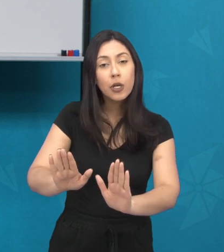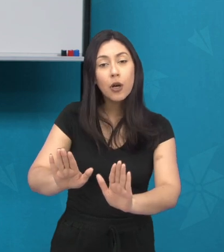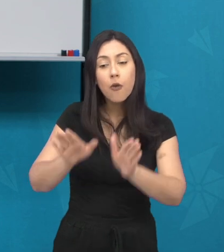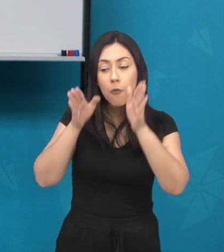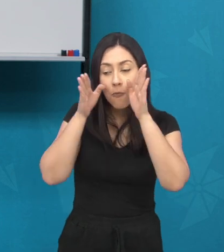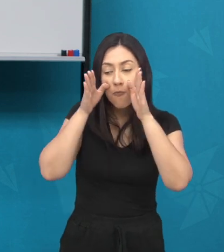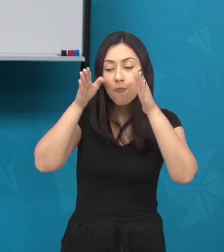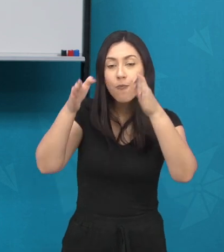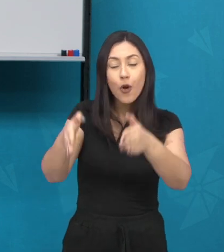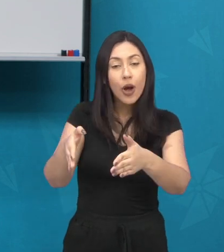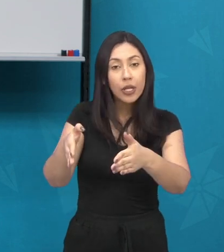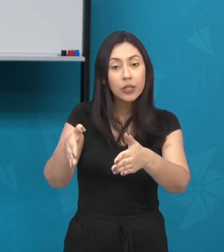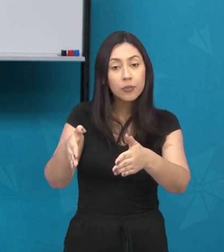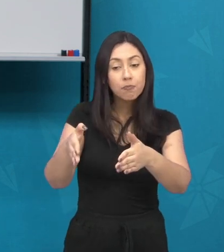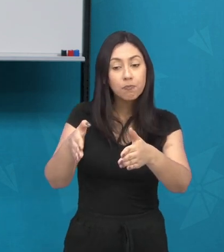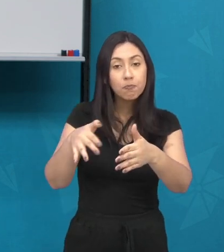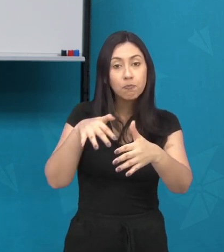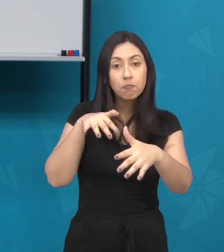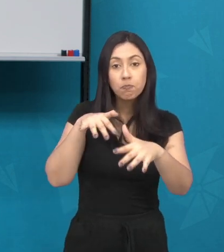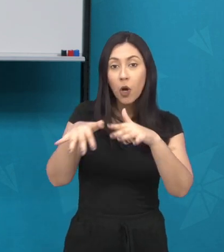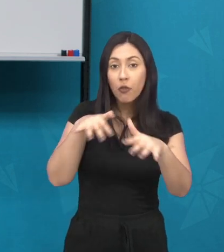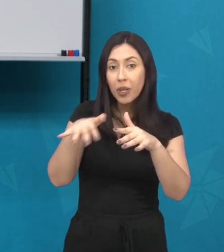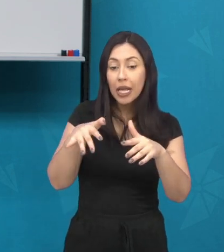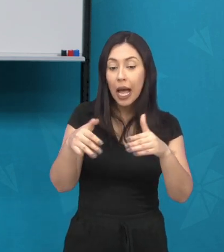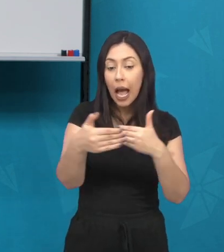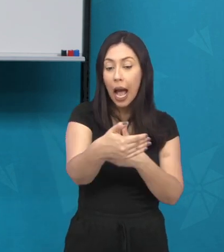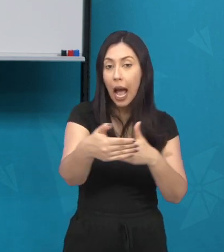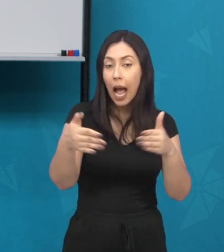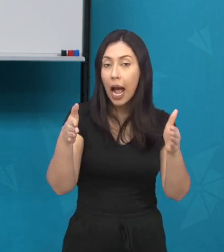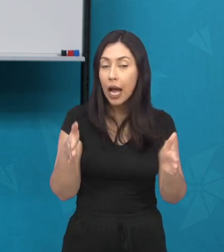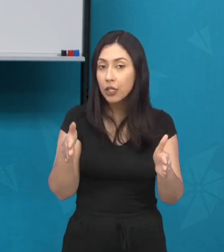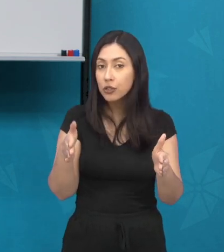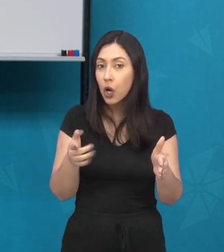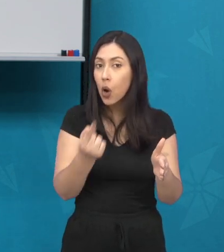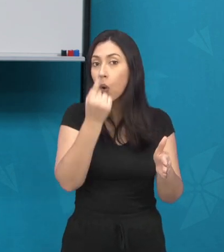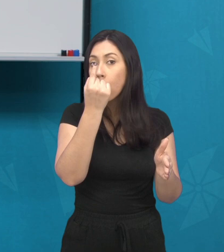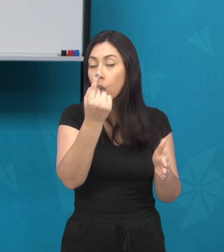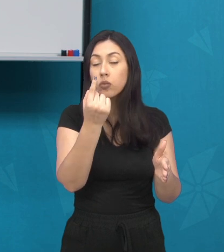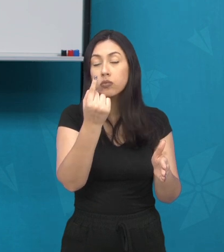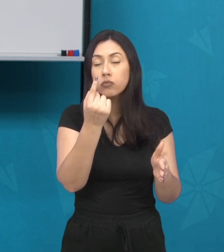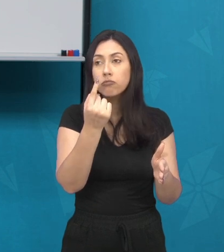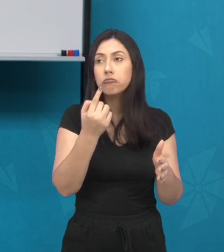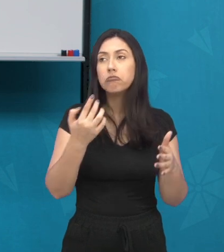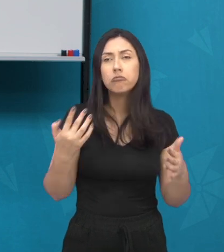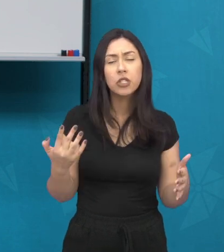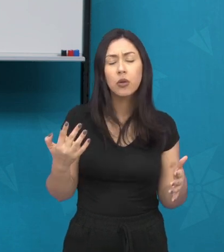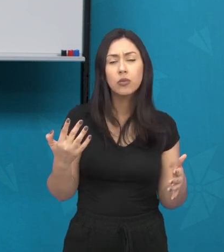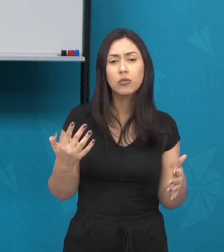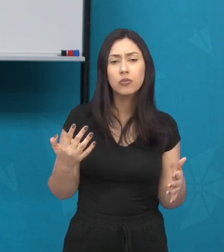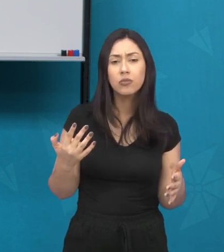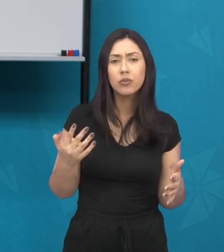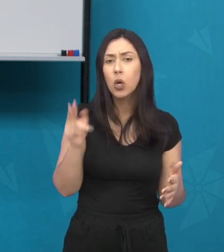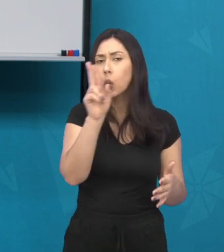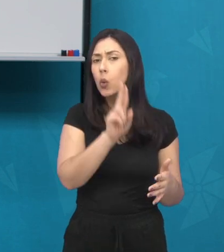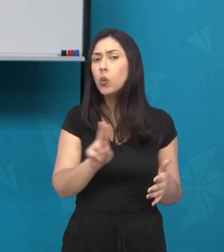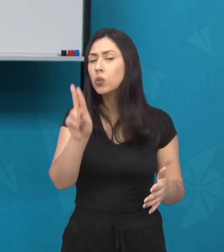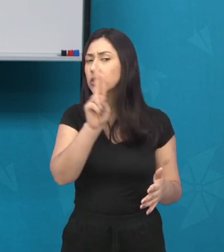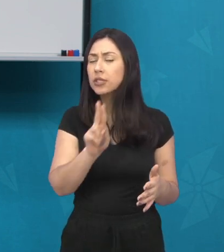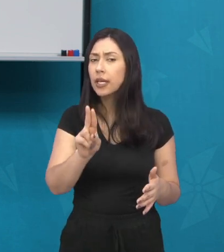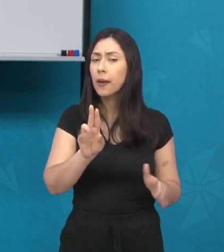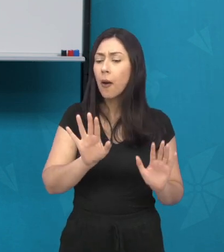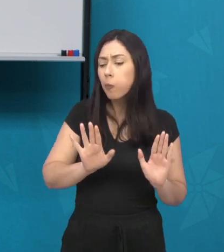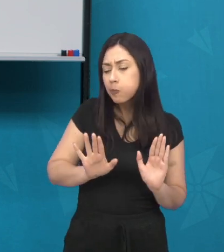é empenhada para movimentar a caixa um então é é como se parte dessa força fosse